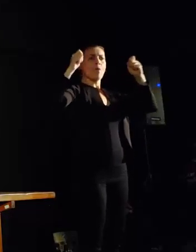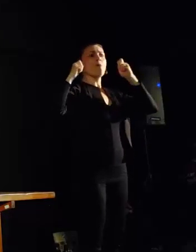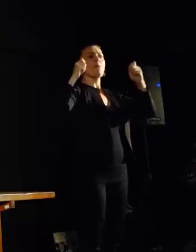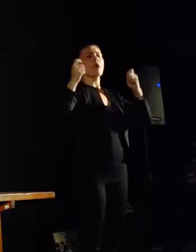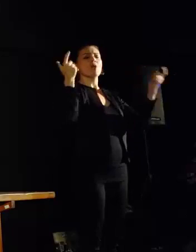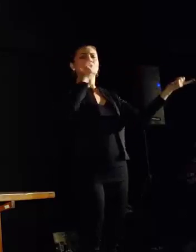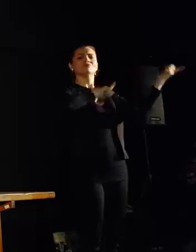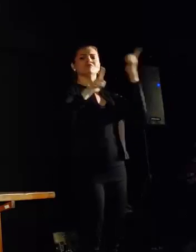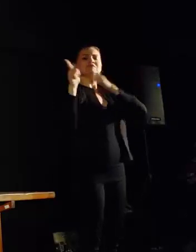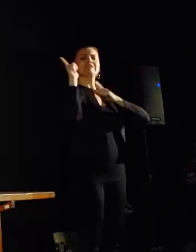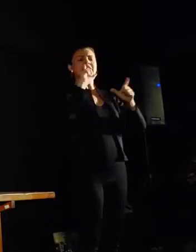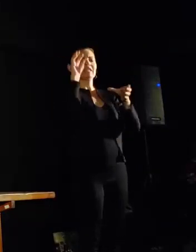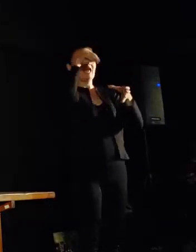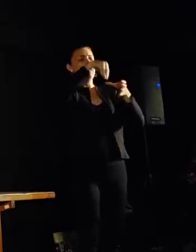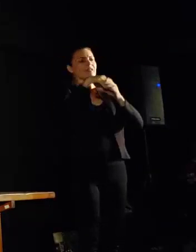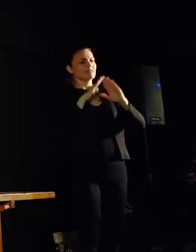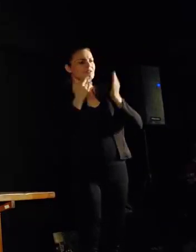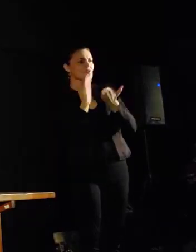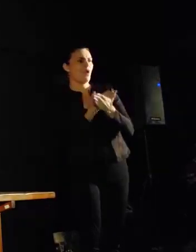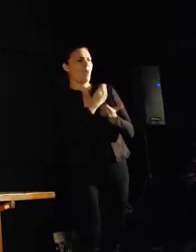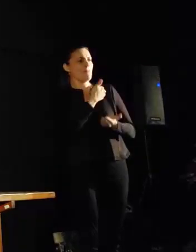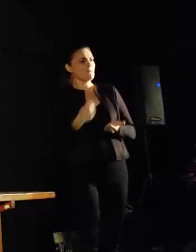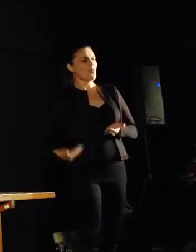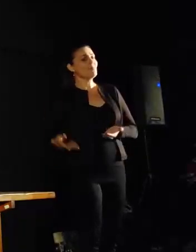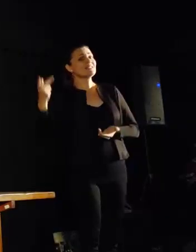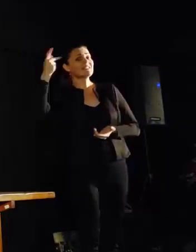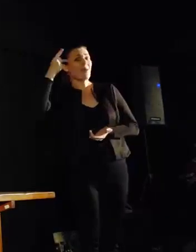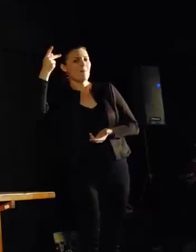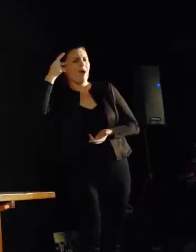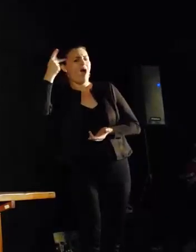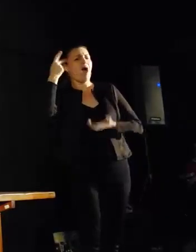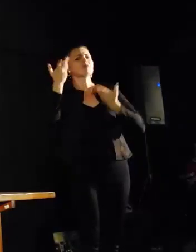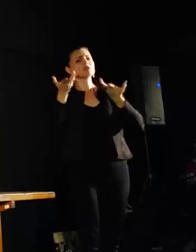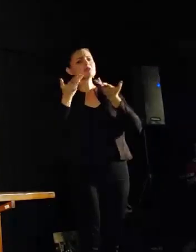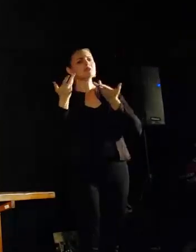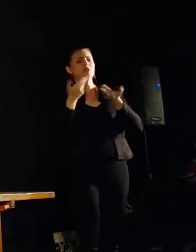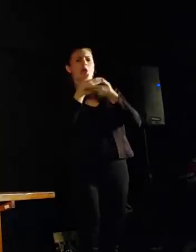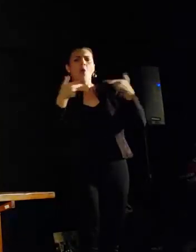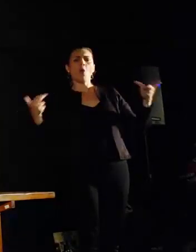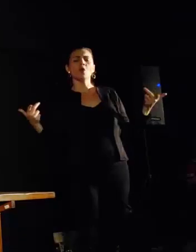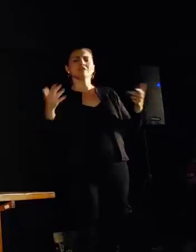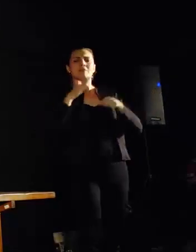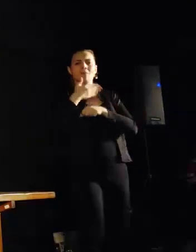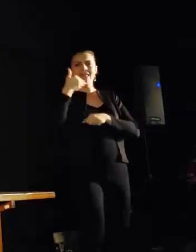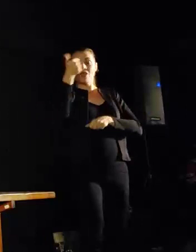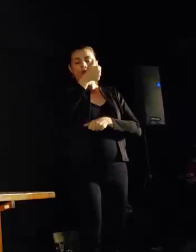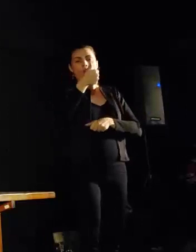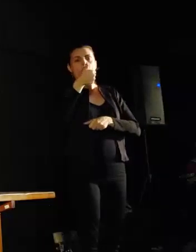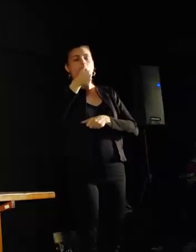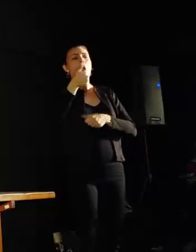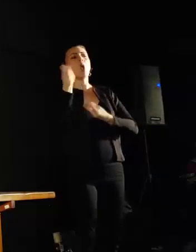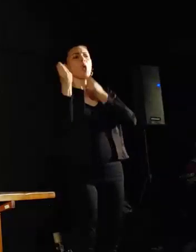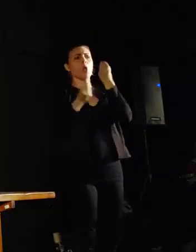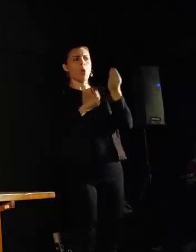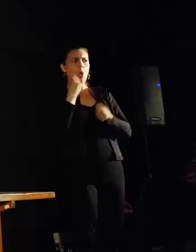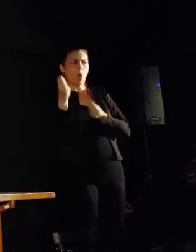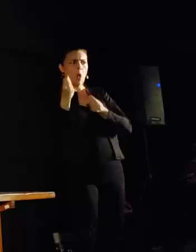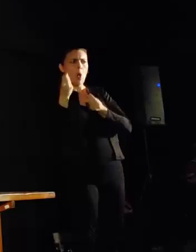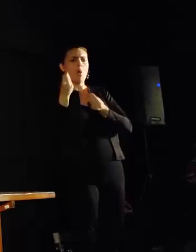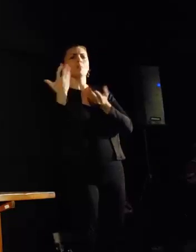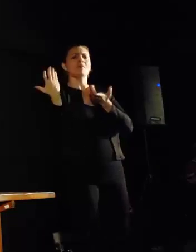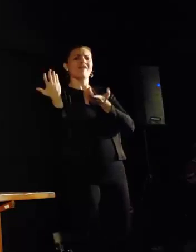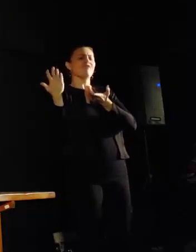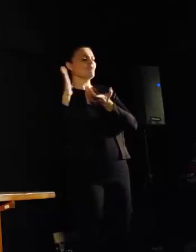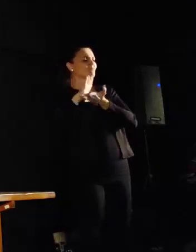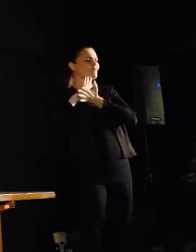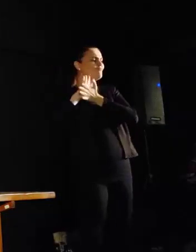melhores na sua escola pública em São Paulo. Uma estudante, ela é afastada com uma metralhadora no peito. Essa é a